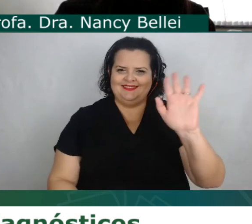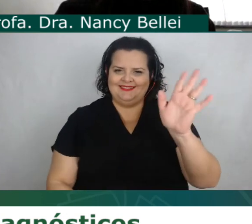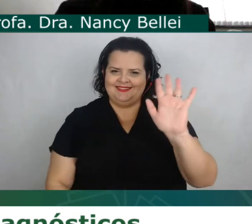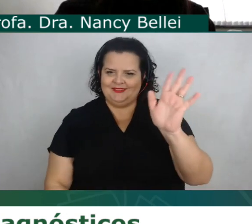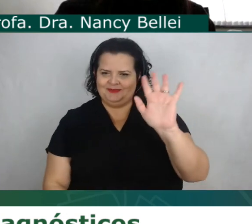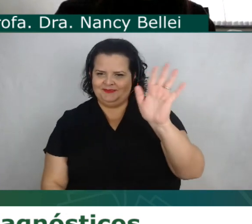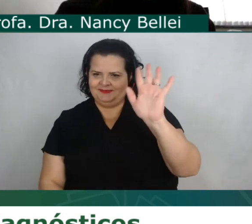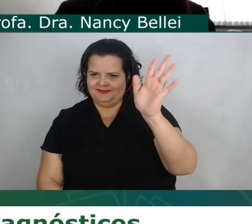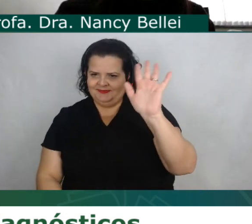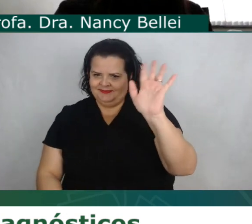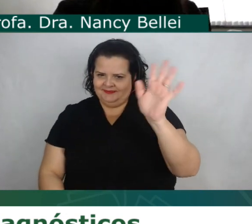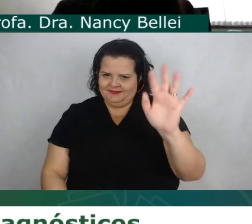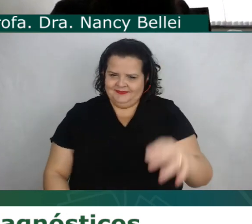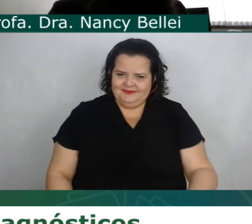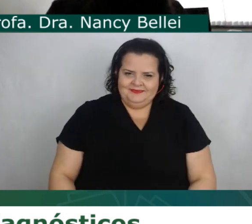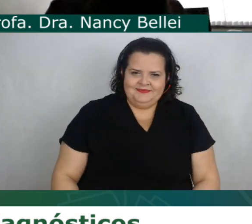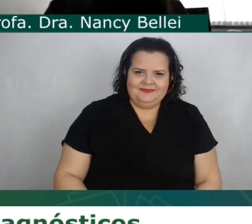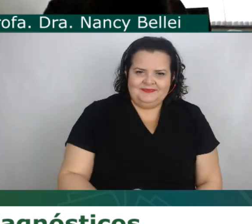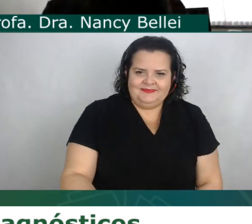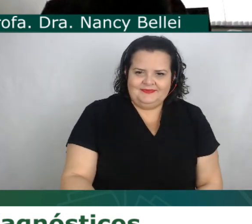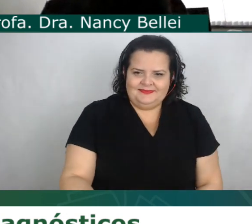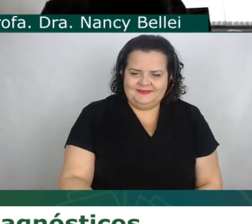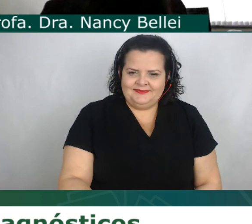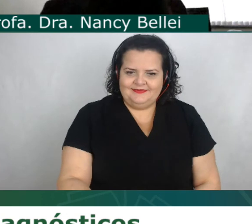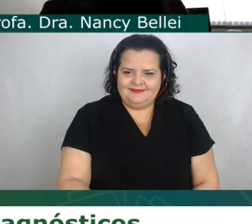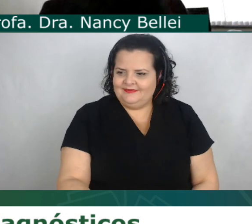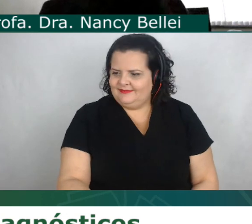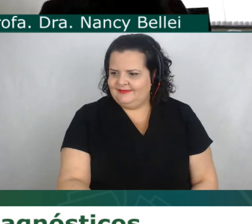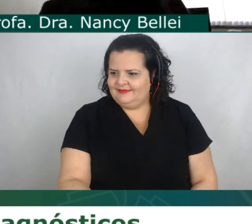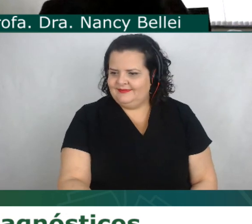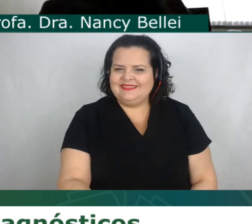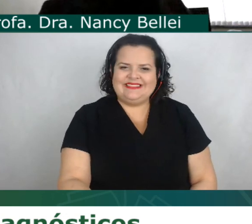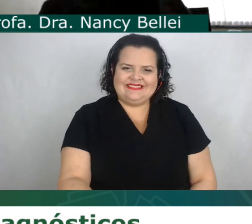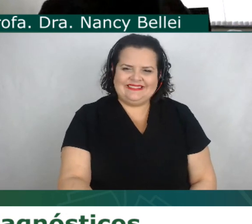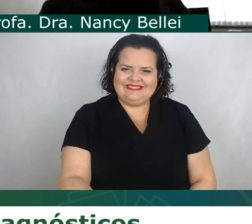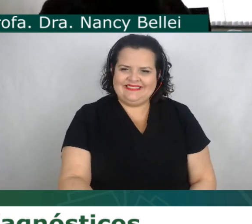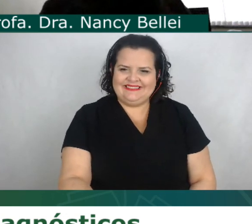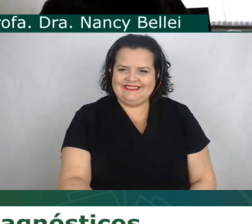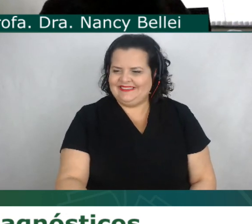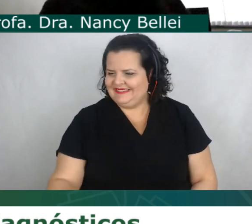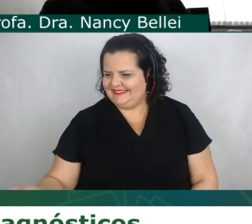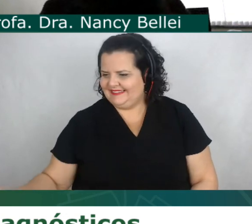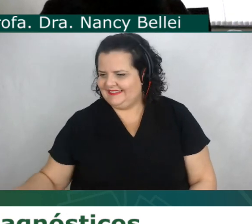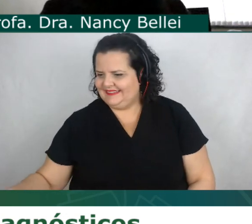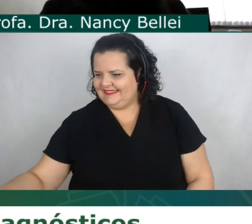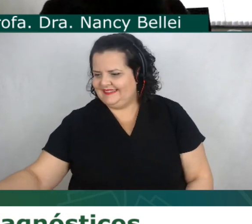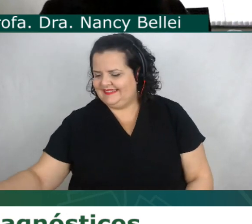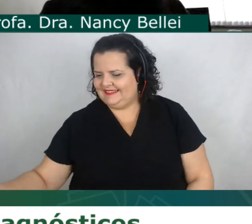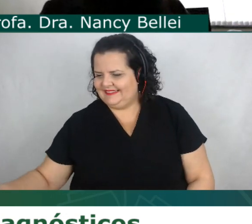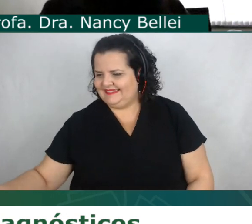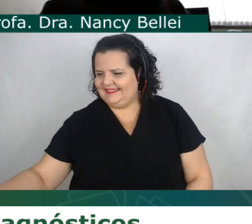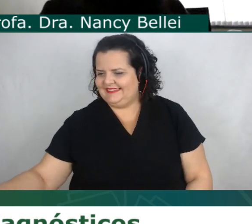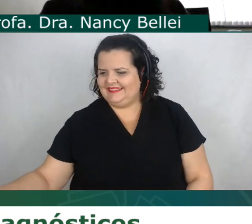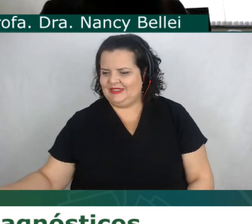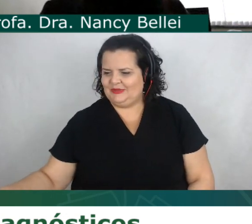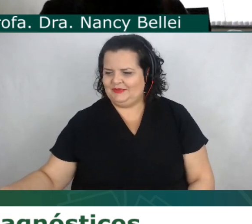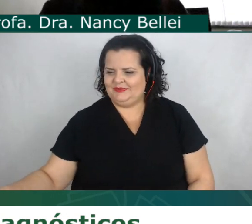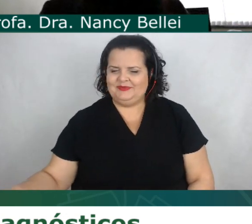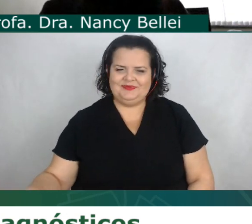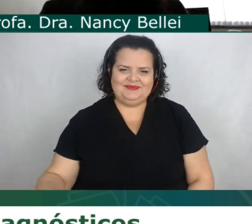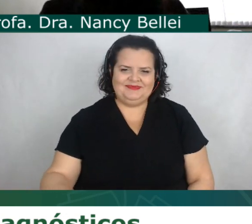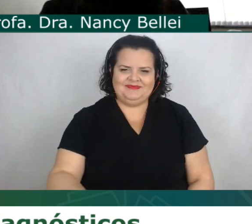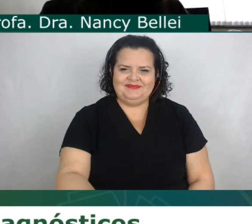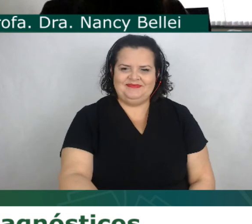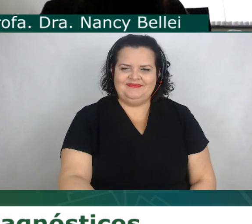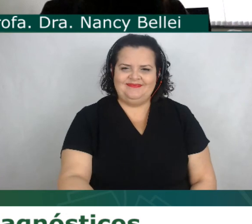Encerramos. Obrigado. Obrigado, Arthur. Obrigado. Missão cumprida, né? Missão cumprida, meio corrido aí, mas que vai fazer, né? O